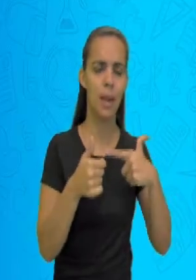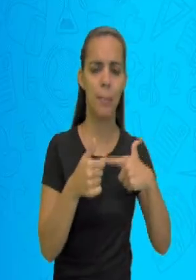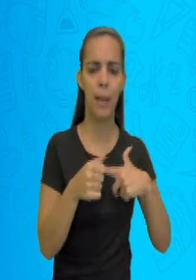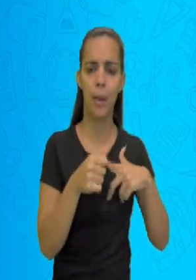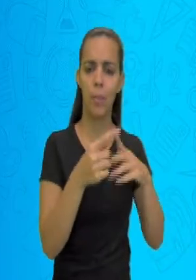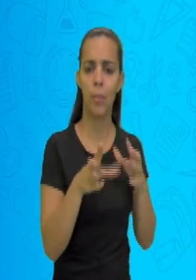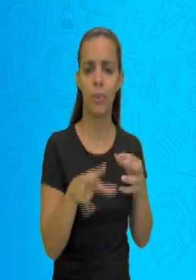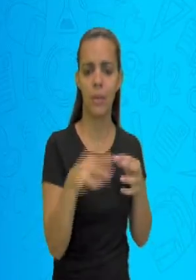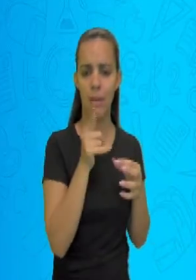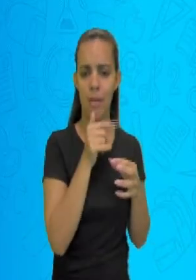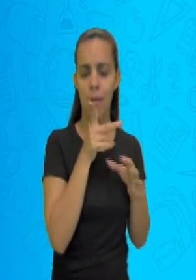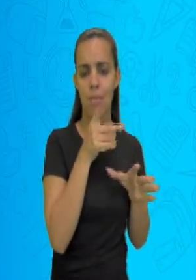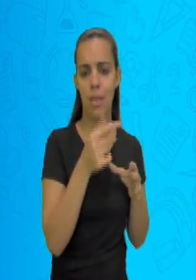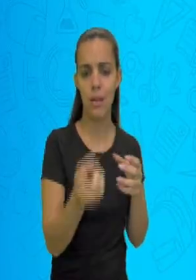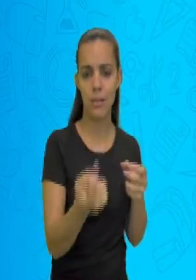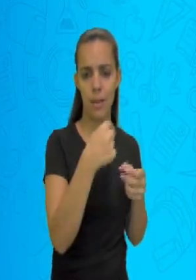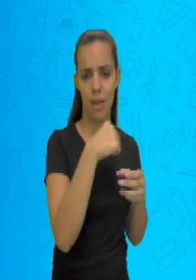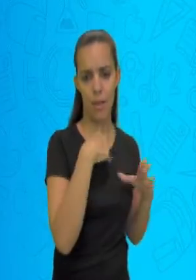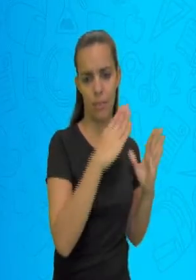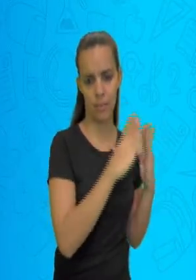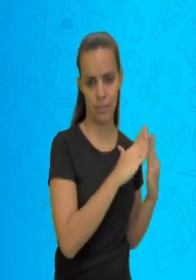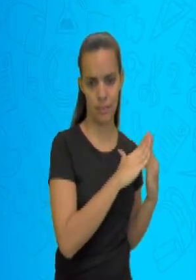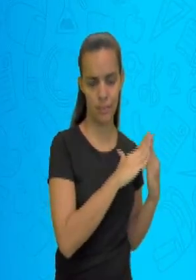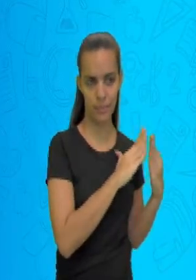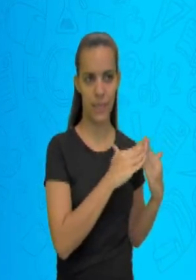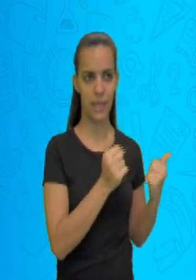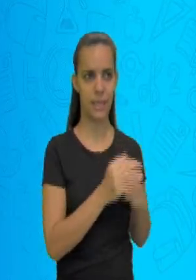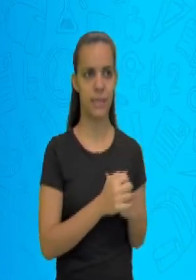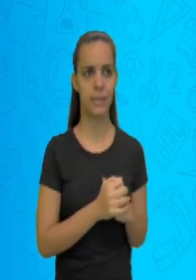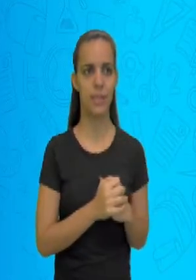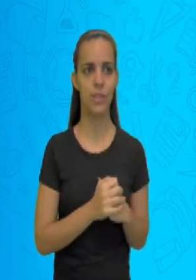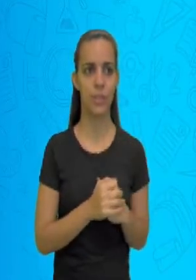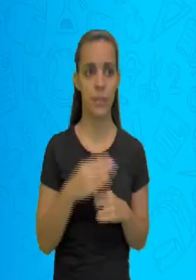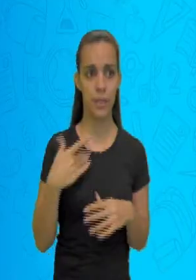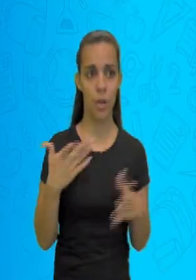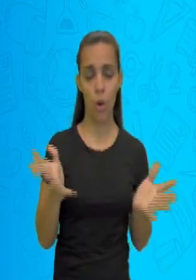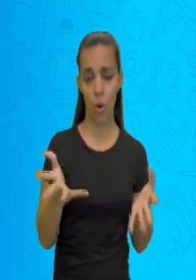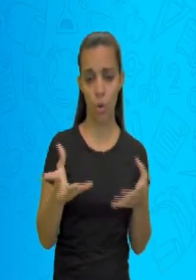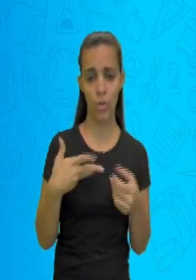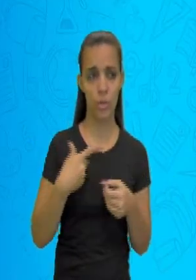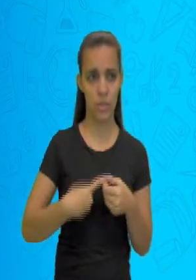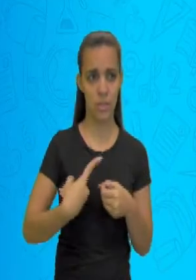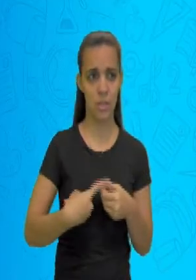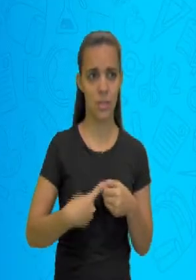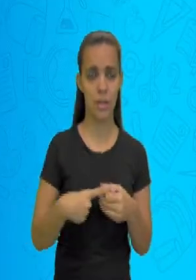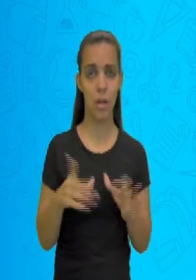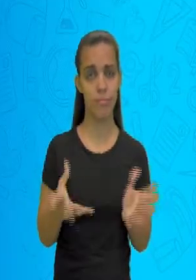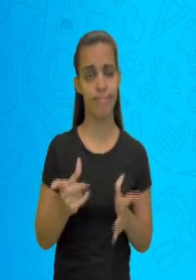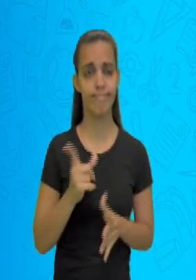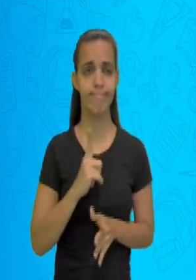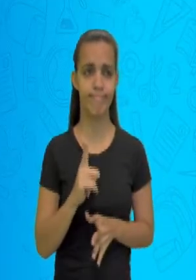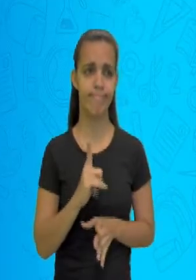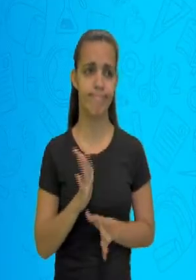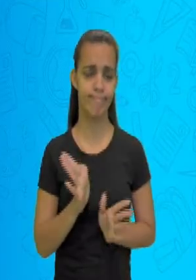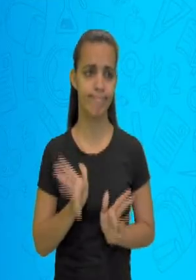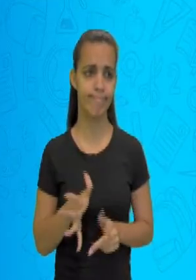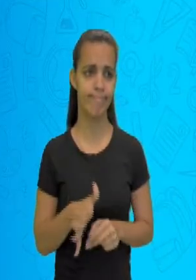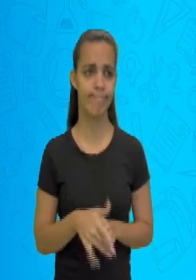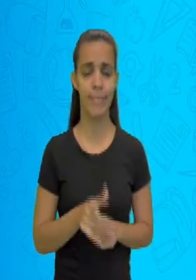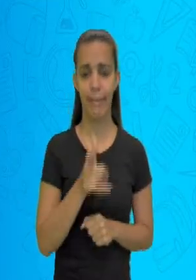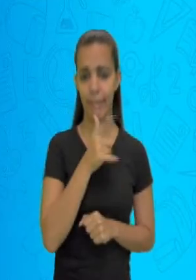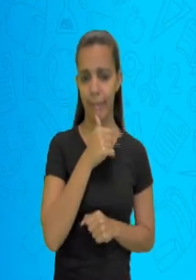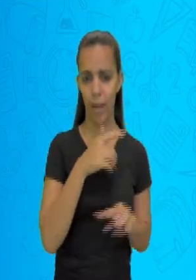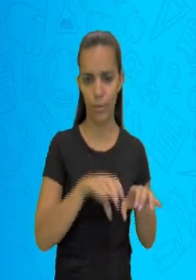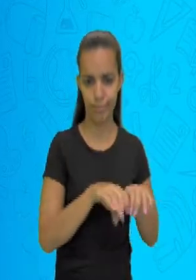água até onde está a nossa casa, a nossa moradia. Hoje nas cidades a gente já tem a água